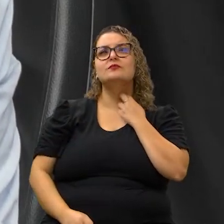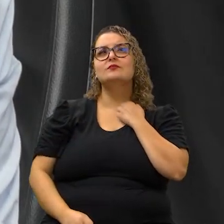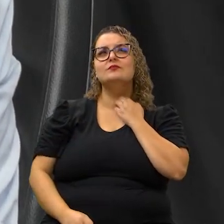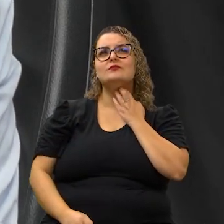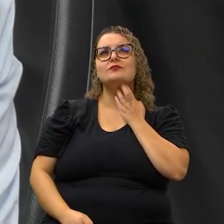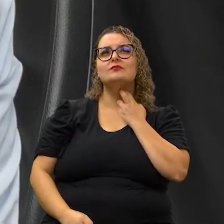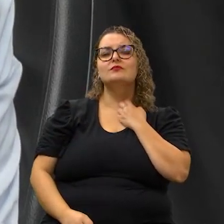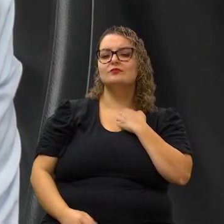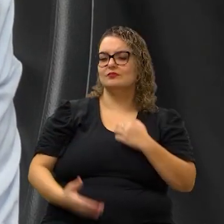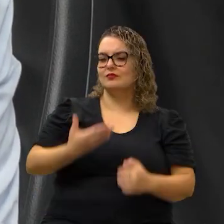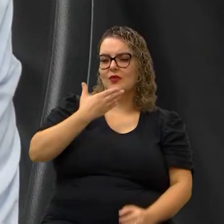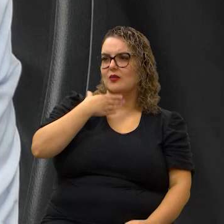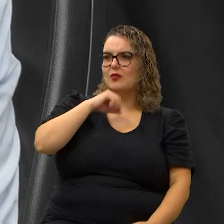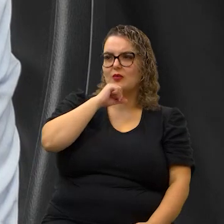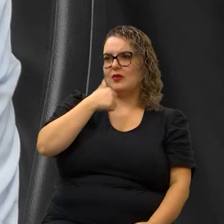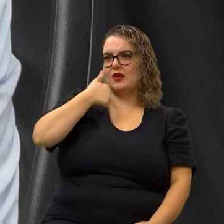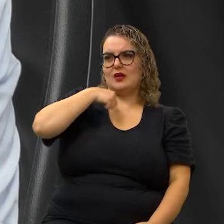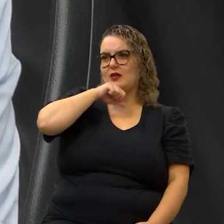meu pai